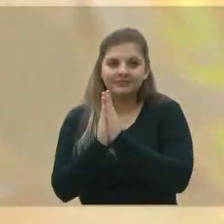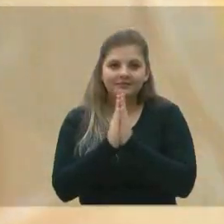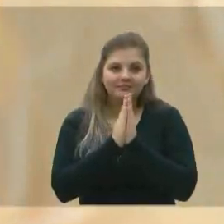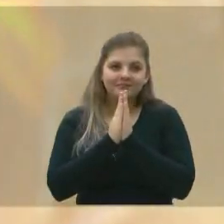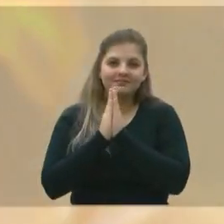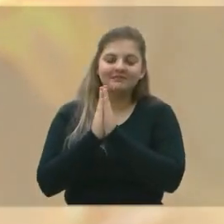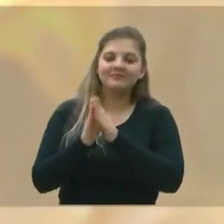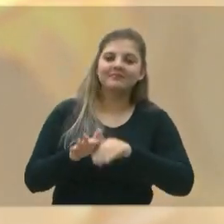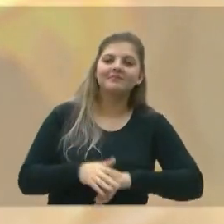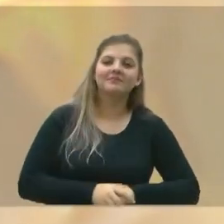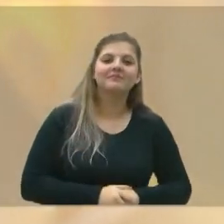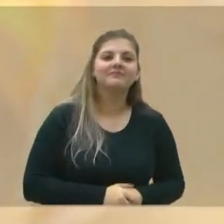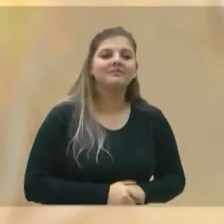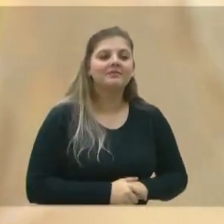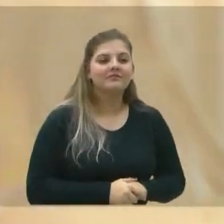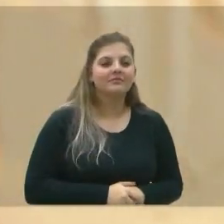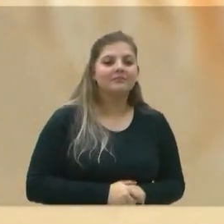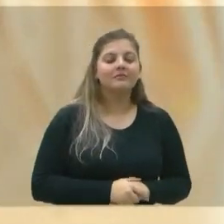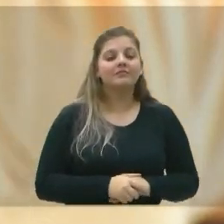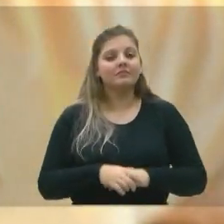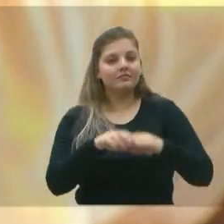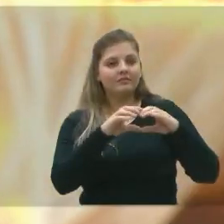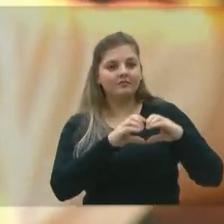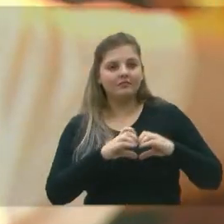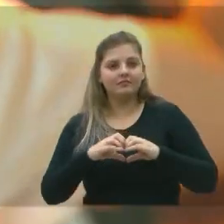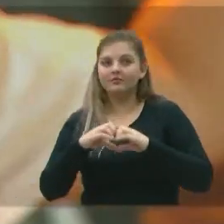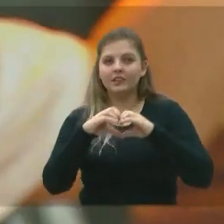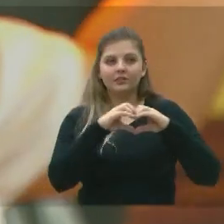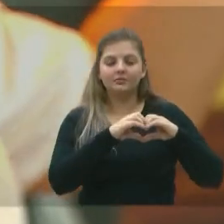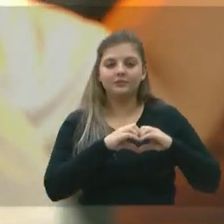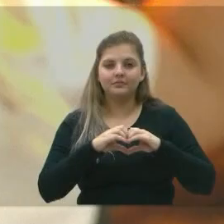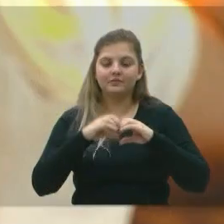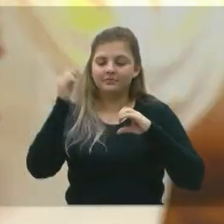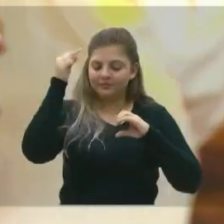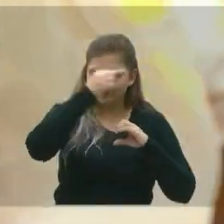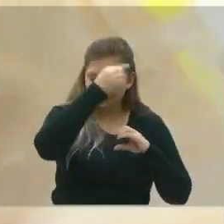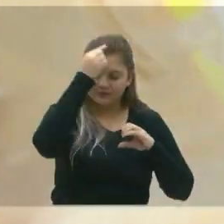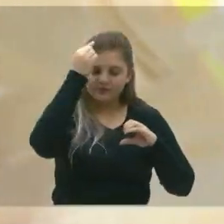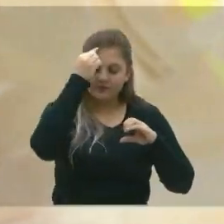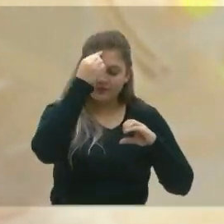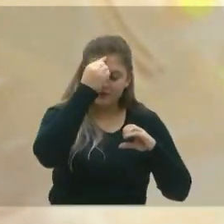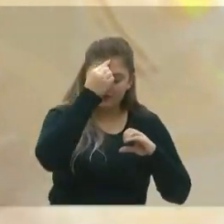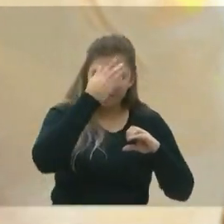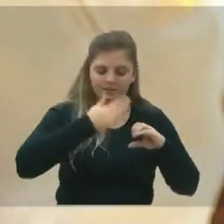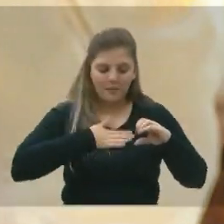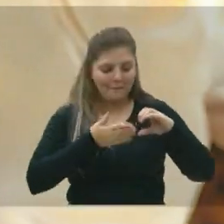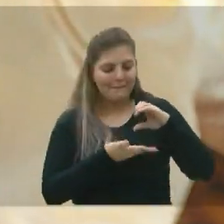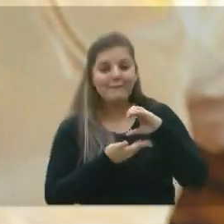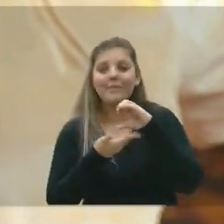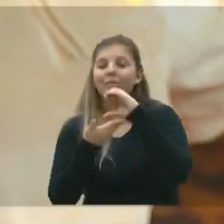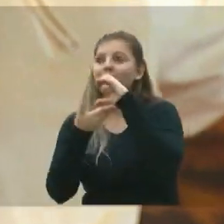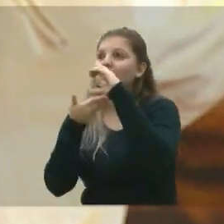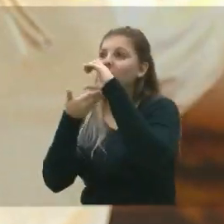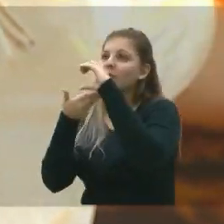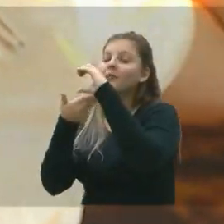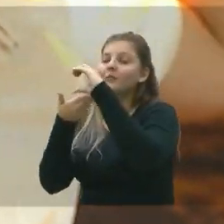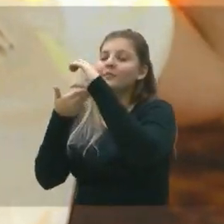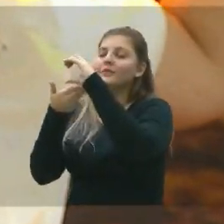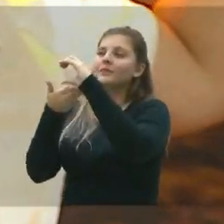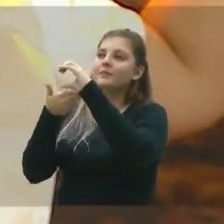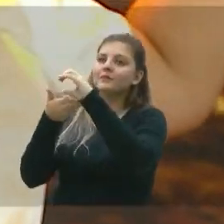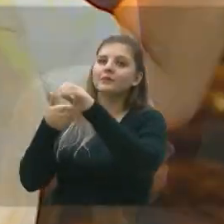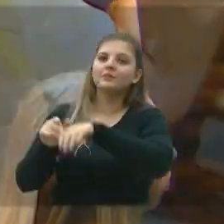coração. Coração sagrado, meu coração te dou,